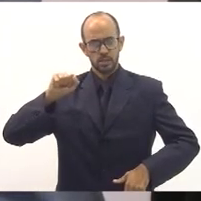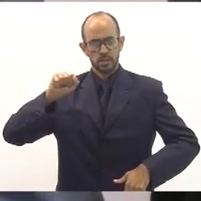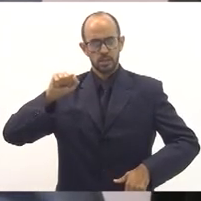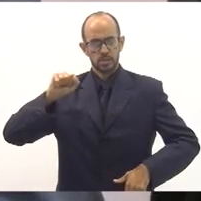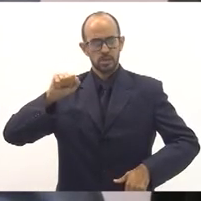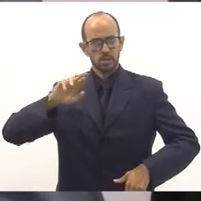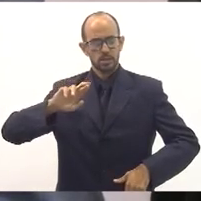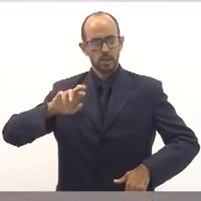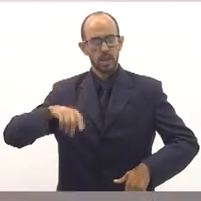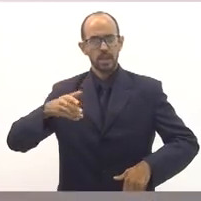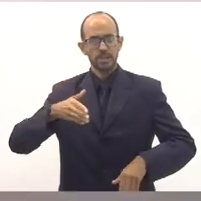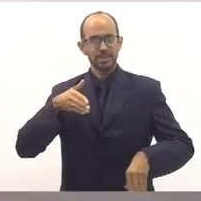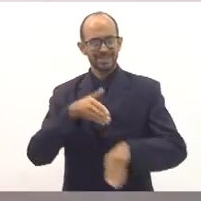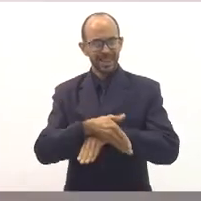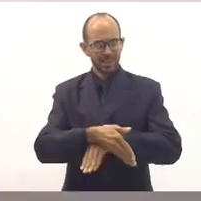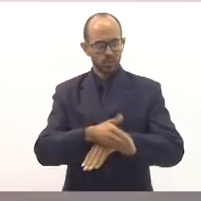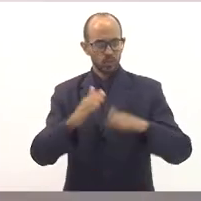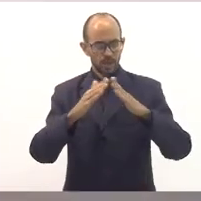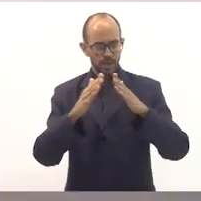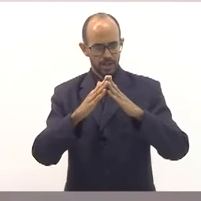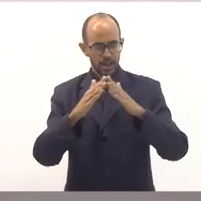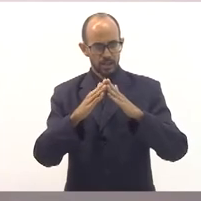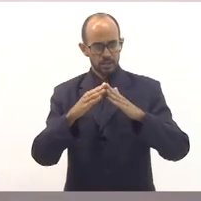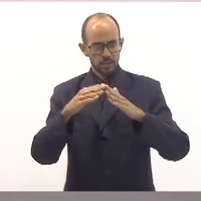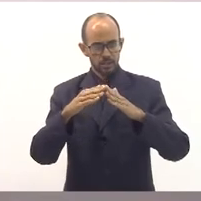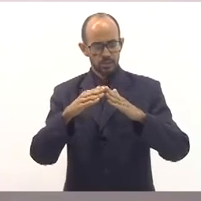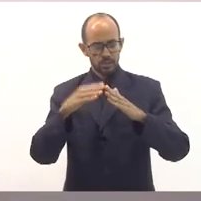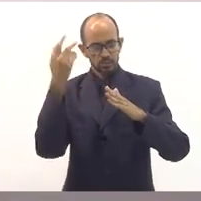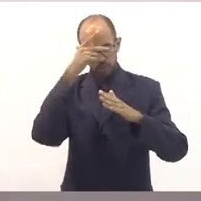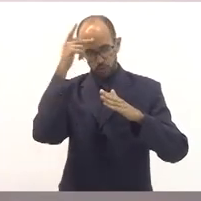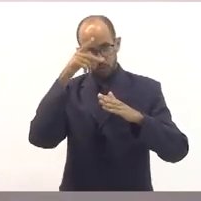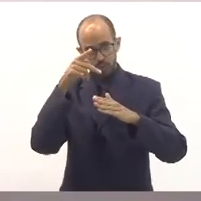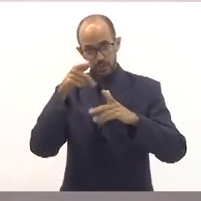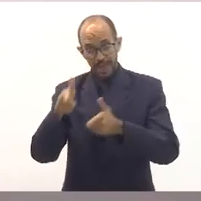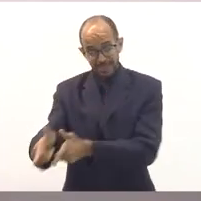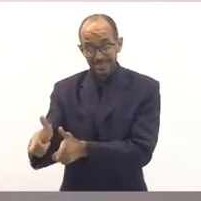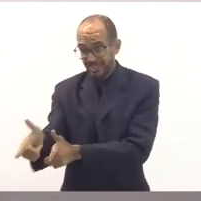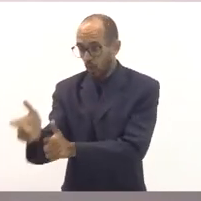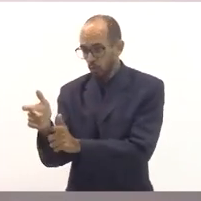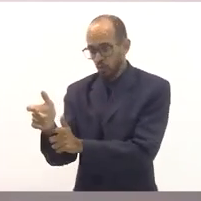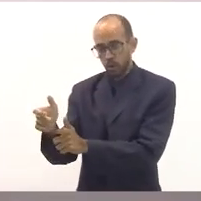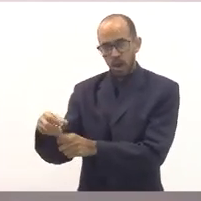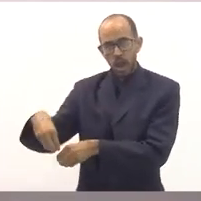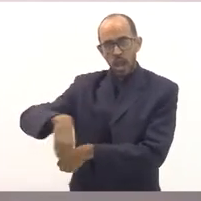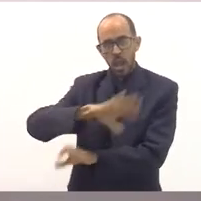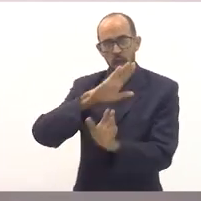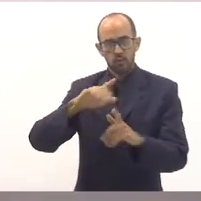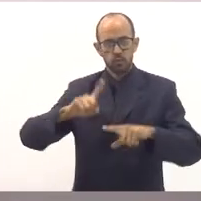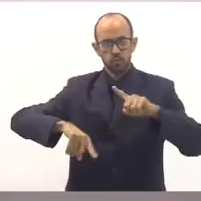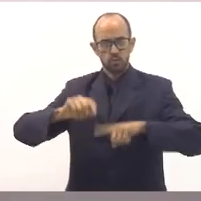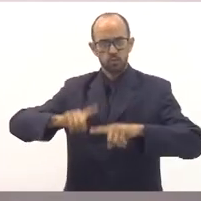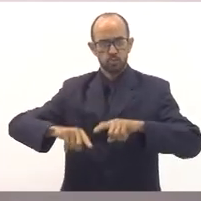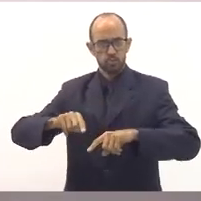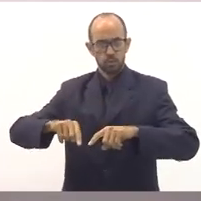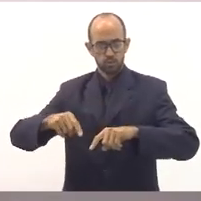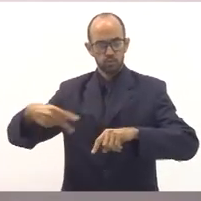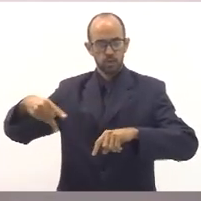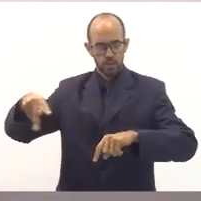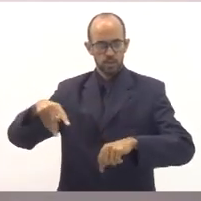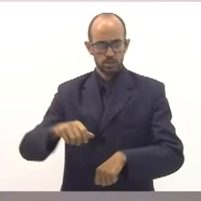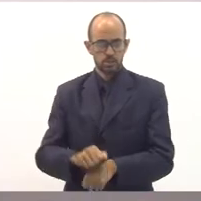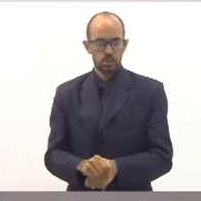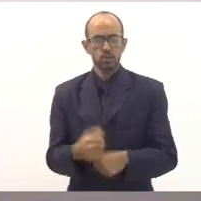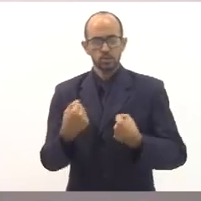invadir a casa dos moradores para usar de Tróia e ainda assalto esses moradores levando seus pertences a gente já tem que acabar